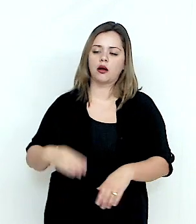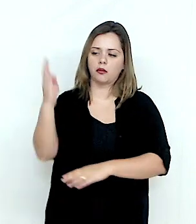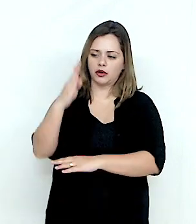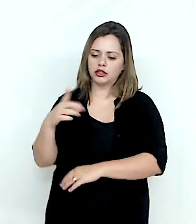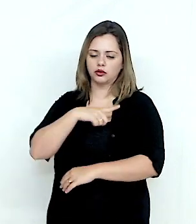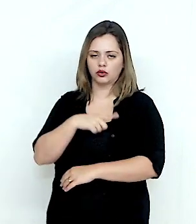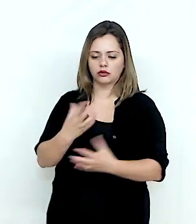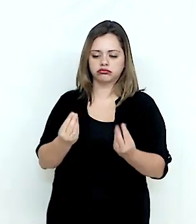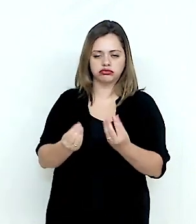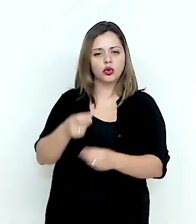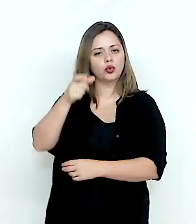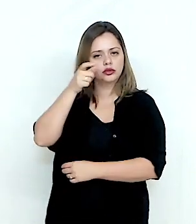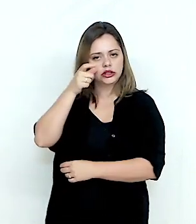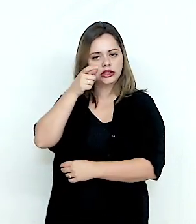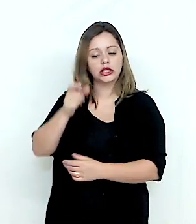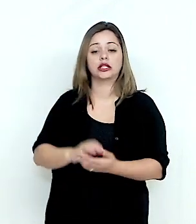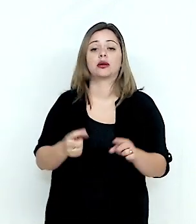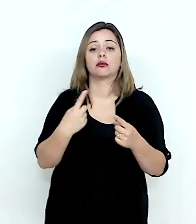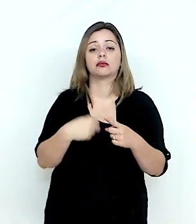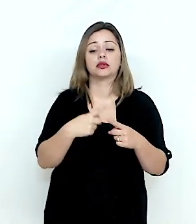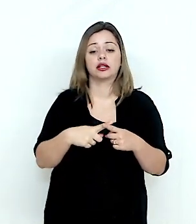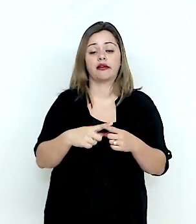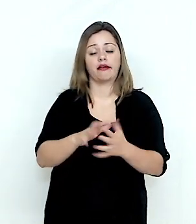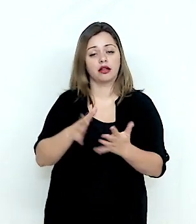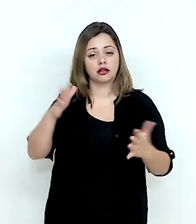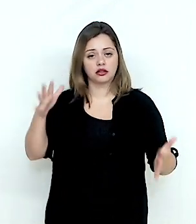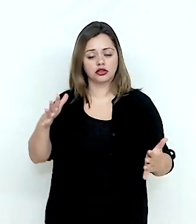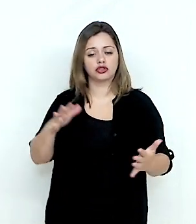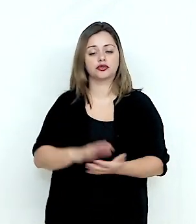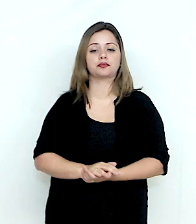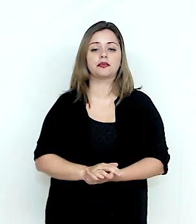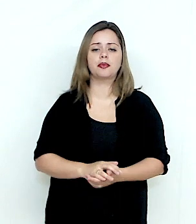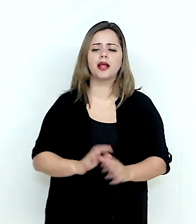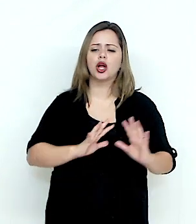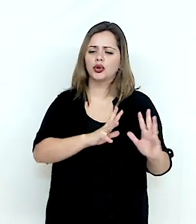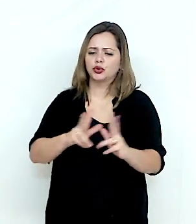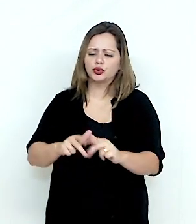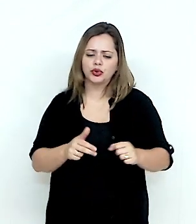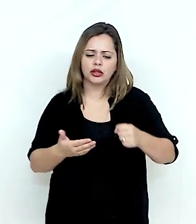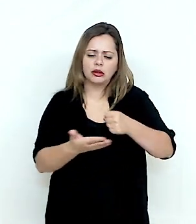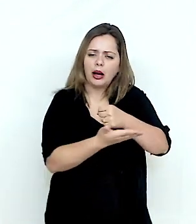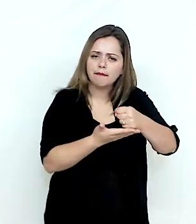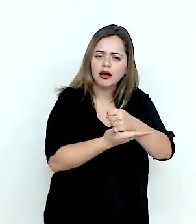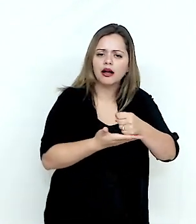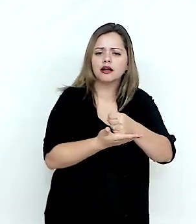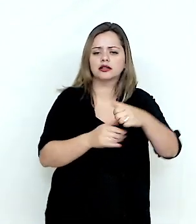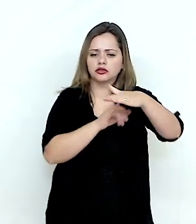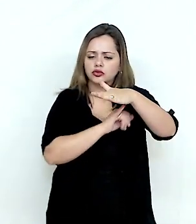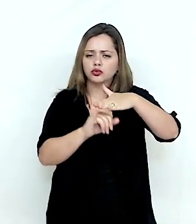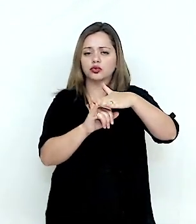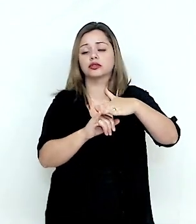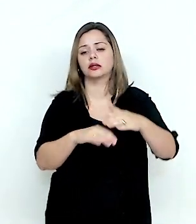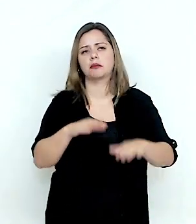aqui na Colômbia é grande. Só na área de concessões em infraestrutura, há uma previsão de em torno de